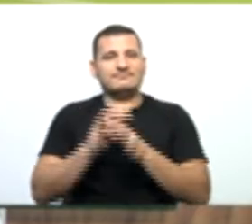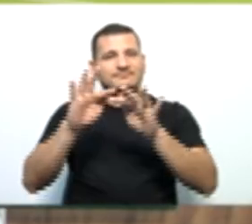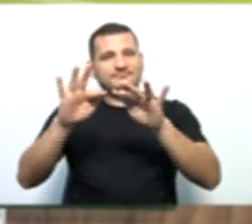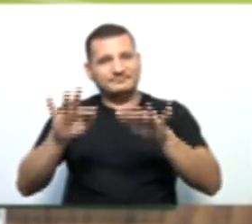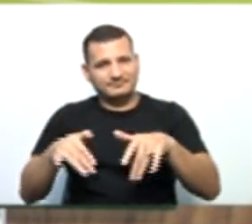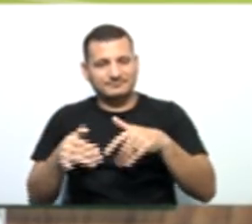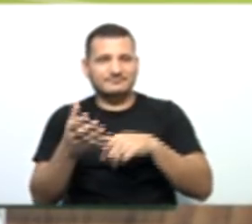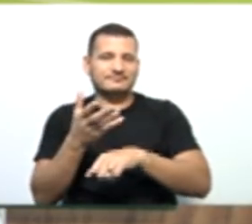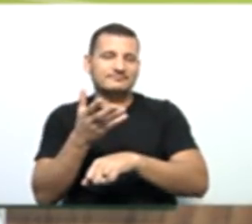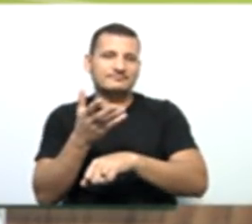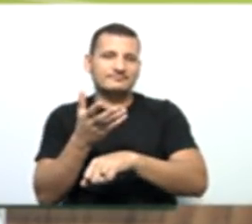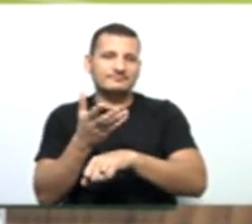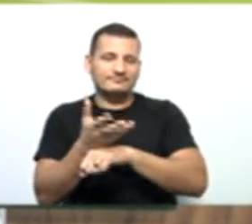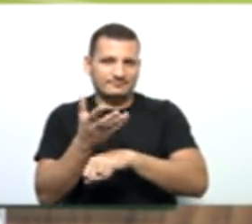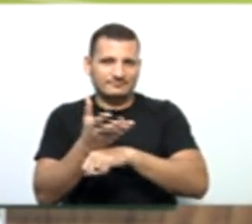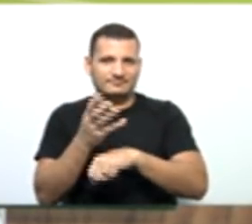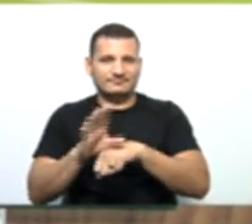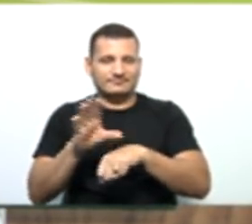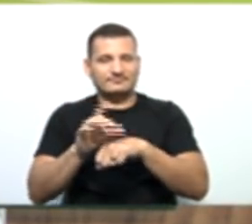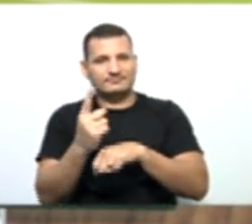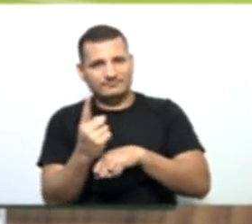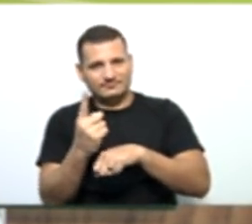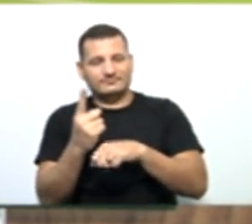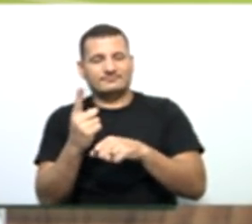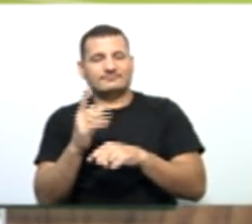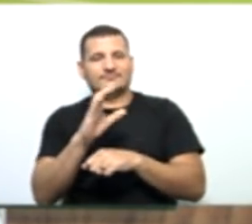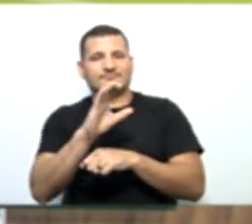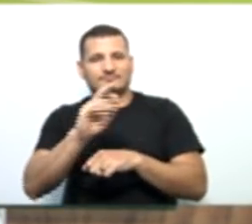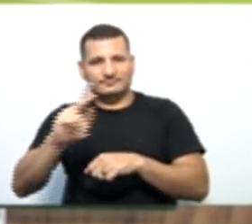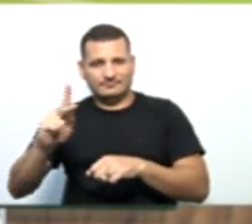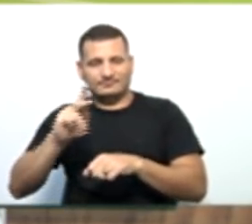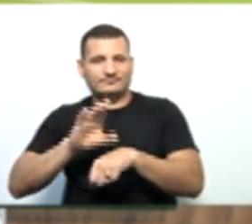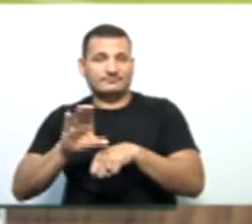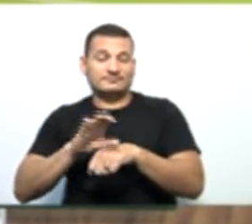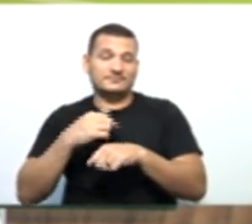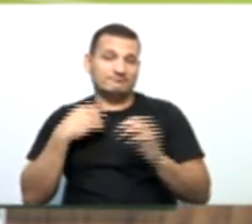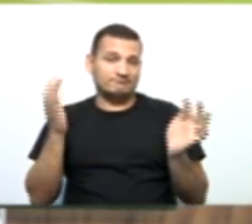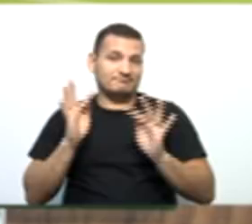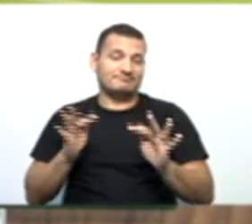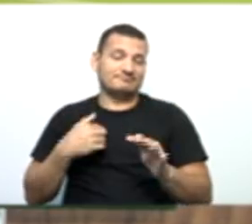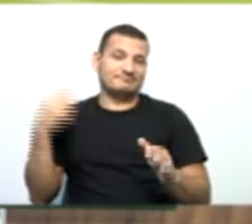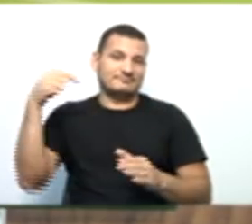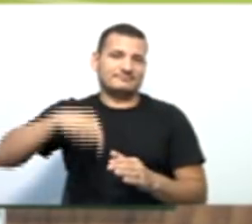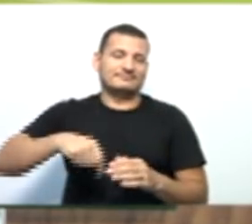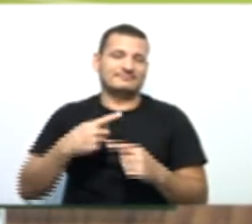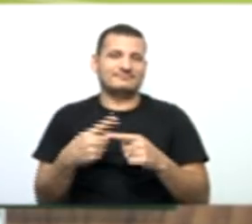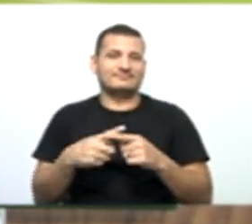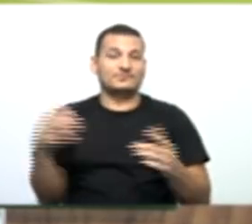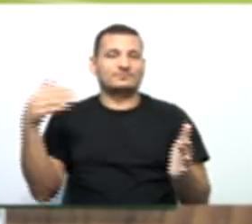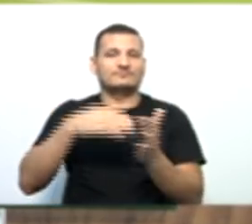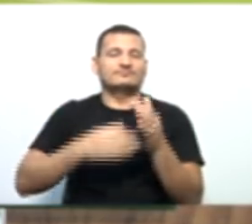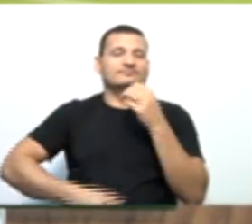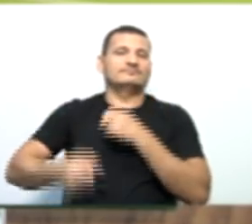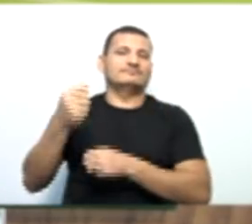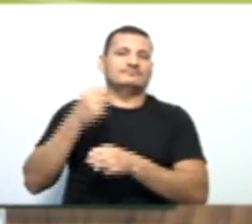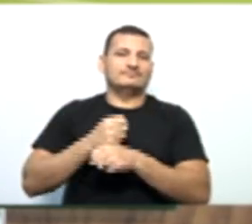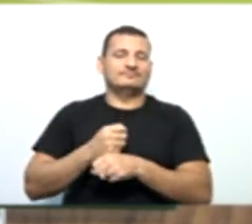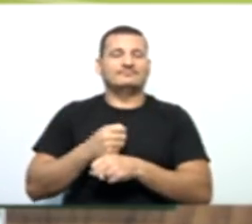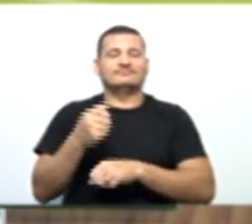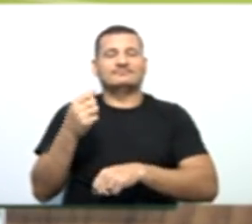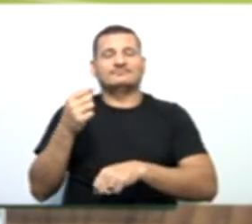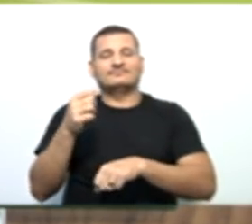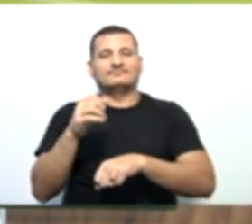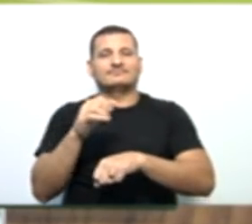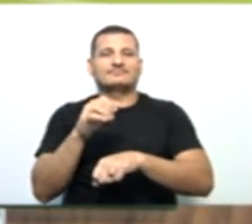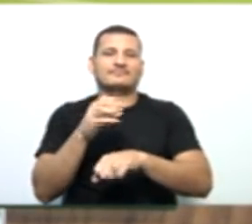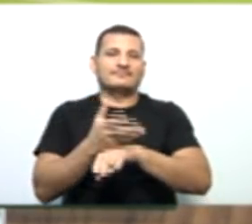de cooperativismo e estou muito feliz de estar aqui de volta, porque a última vez foi ano passado, na disciplina de gestão de marketing, que